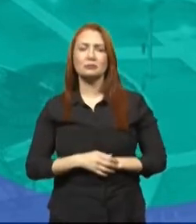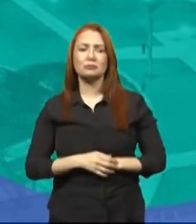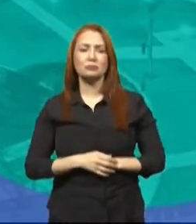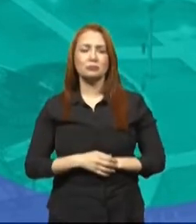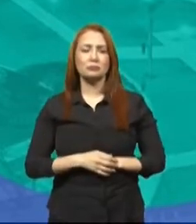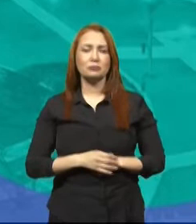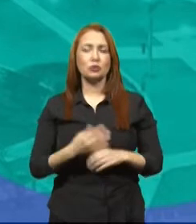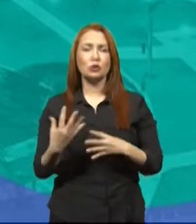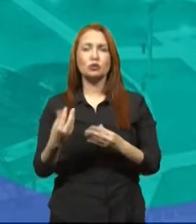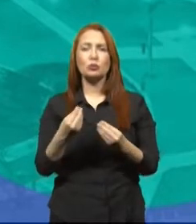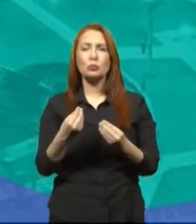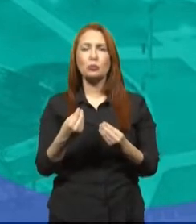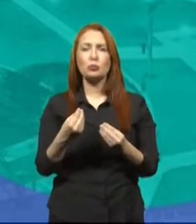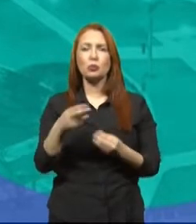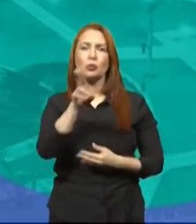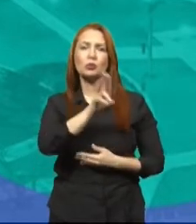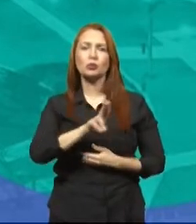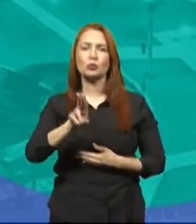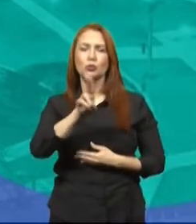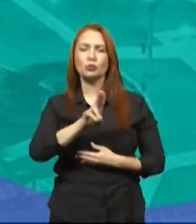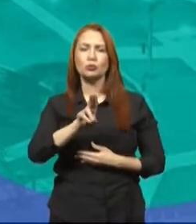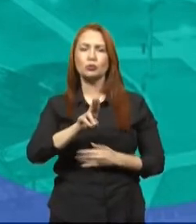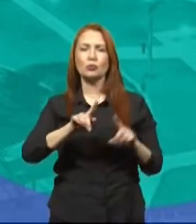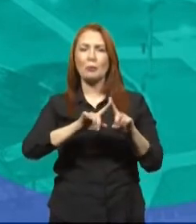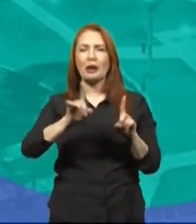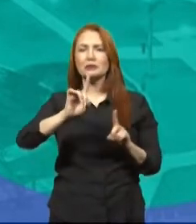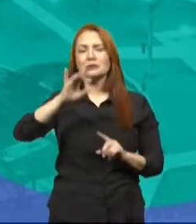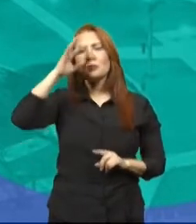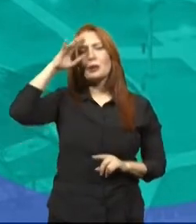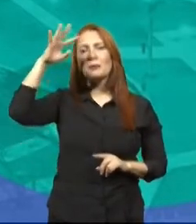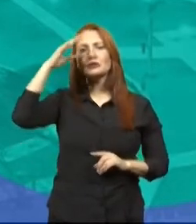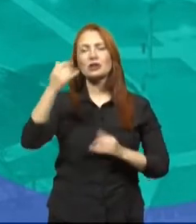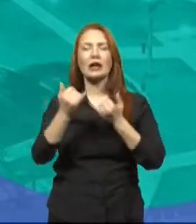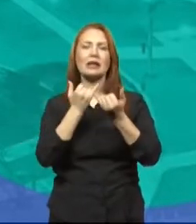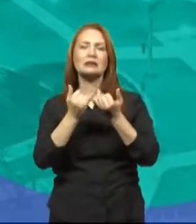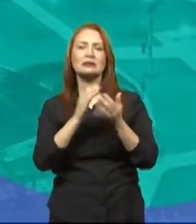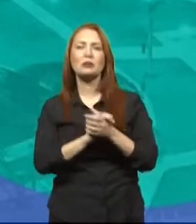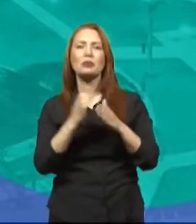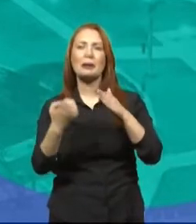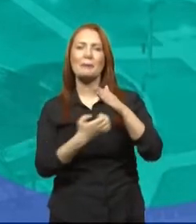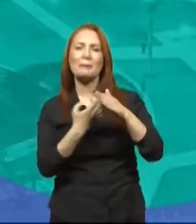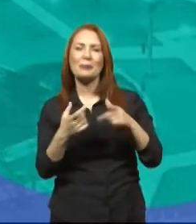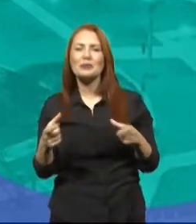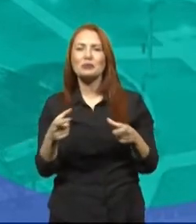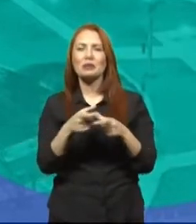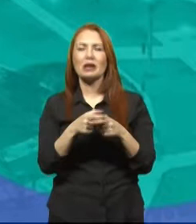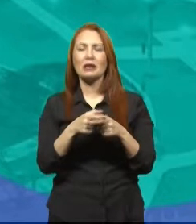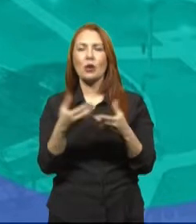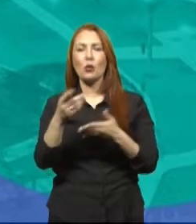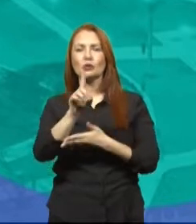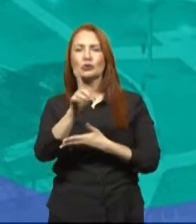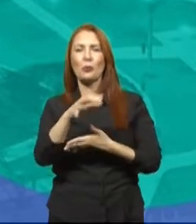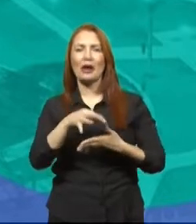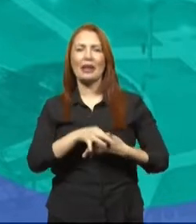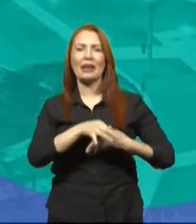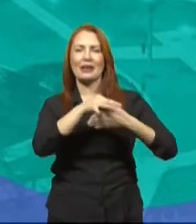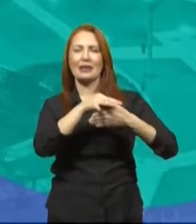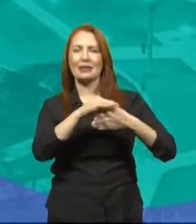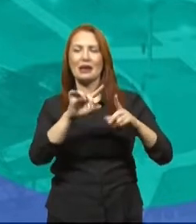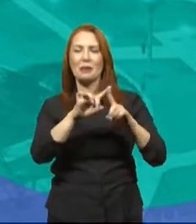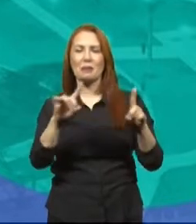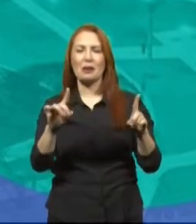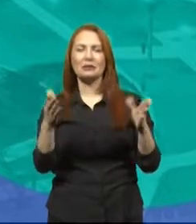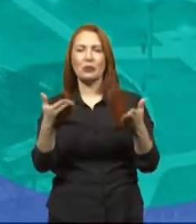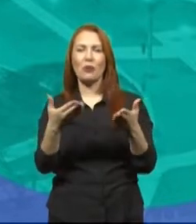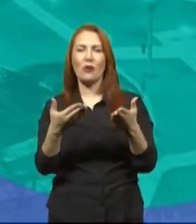pensando agora surgirem a partir de startups, a partir de empresas que hoje talvez não sejam líderes. Aí está vindo junto com isso, com o